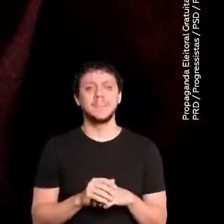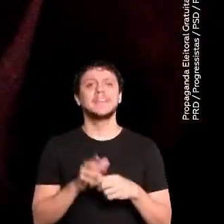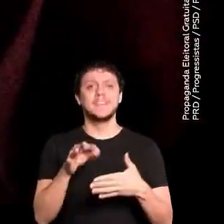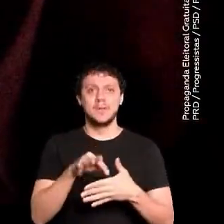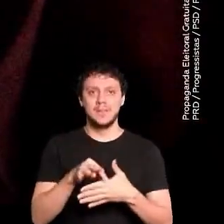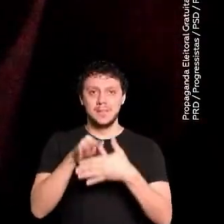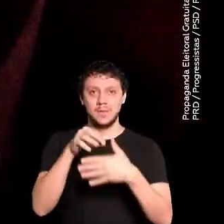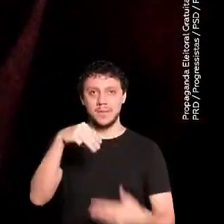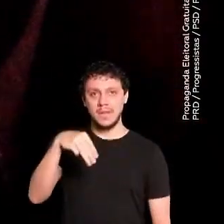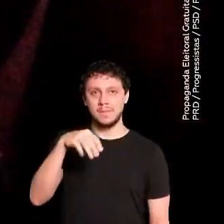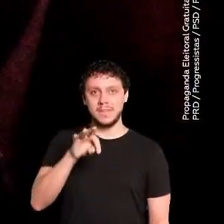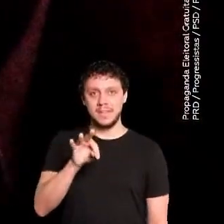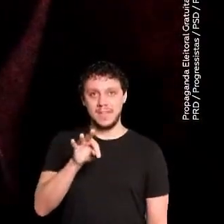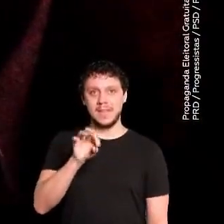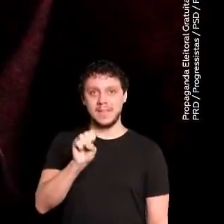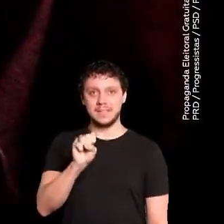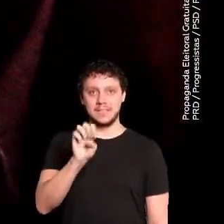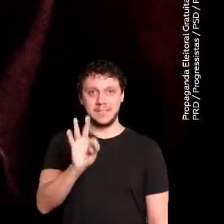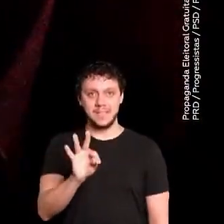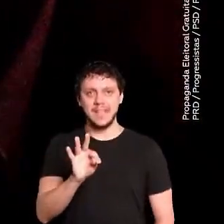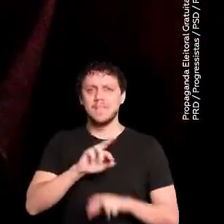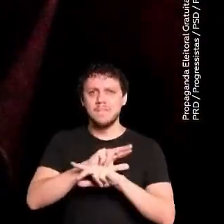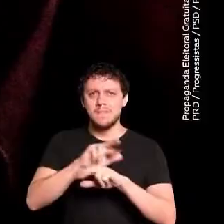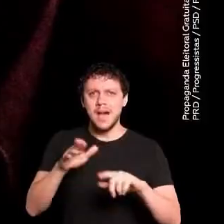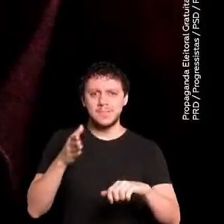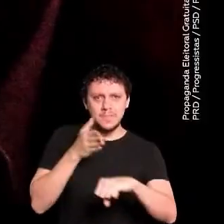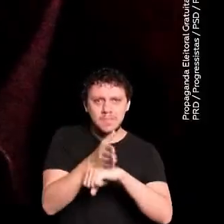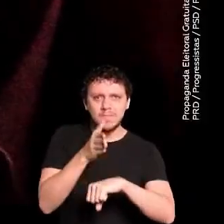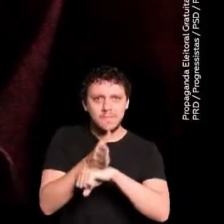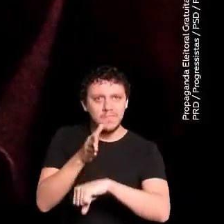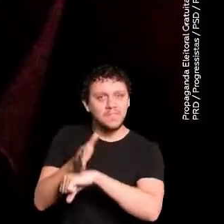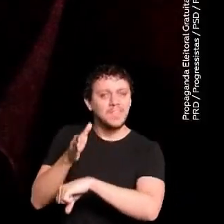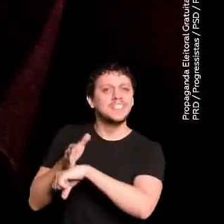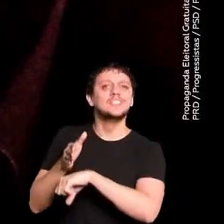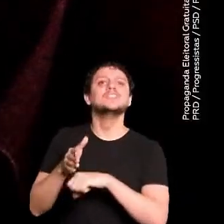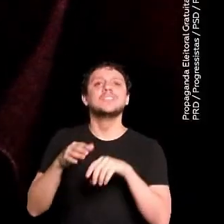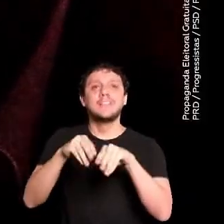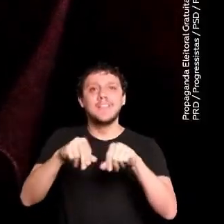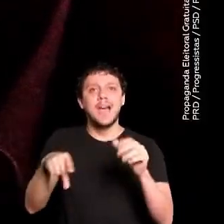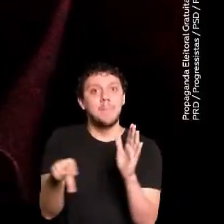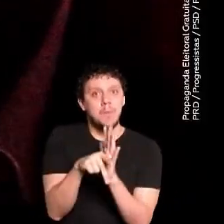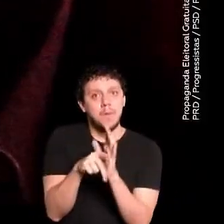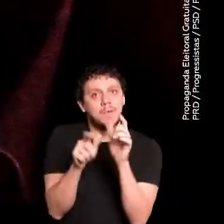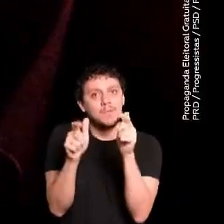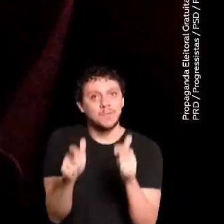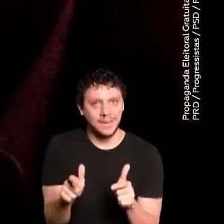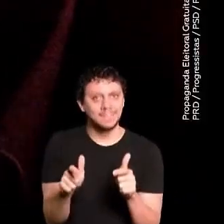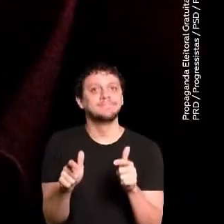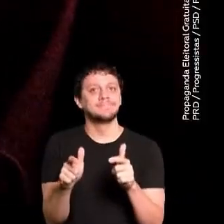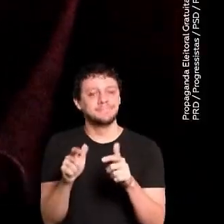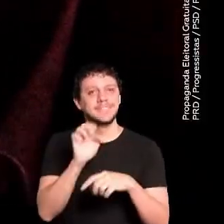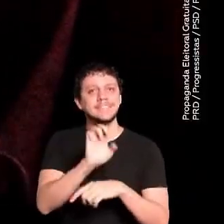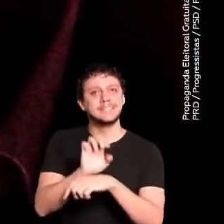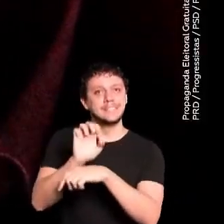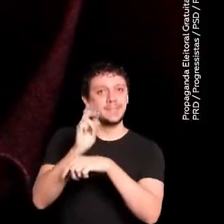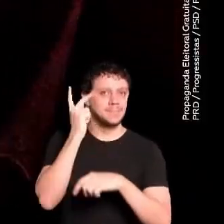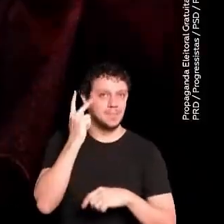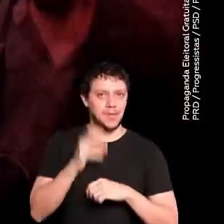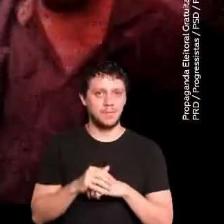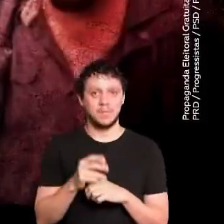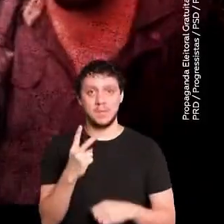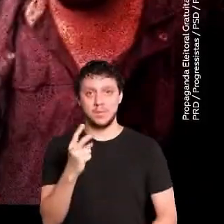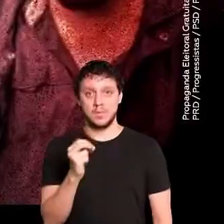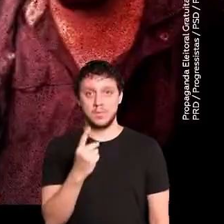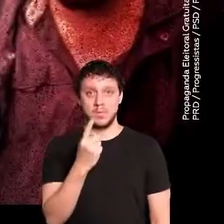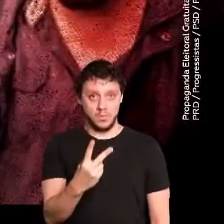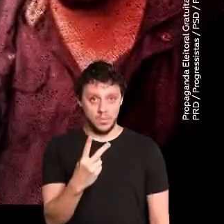Desde então, liderou o MTST na invasão de dezenas de propriedades por todo o estado de São Paulo. Em 2012,